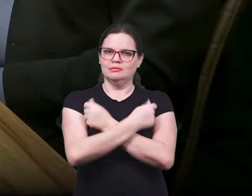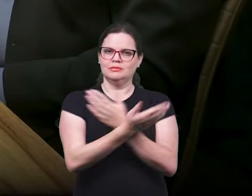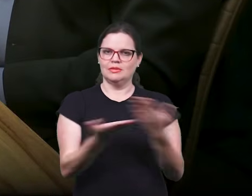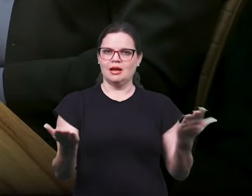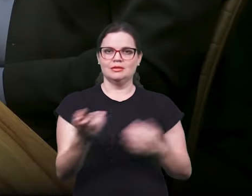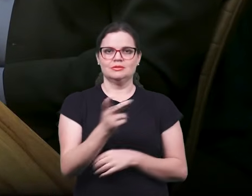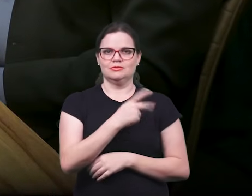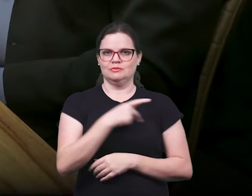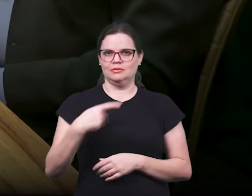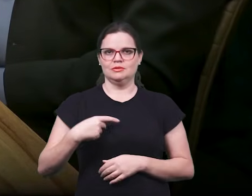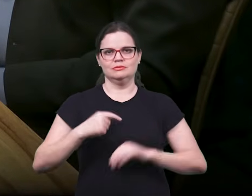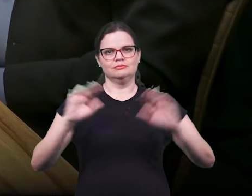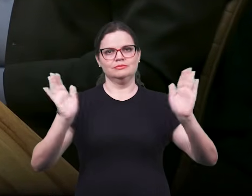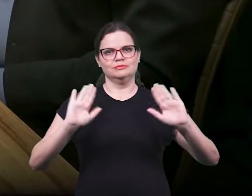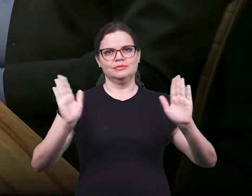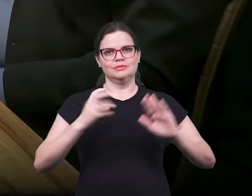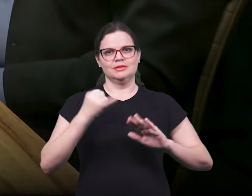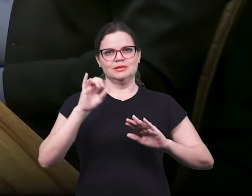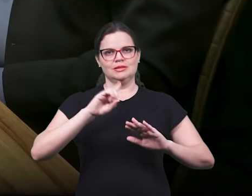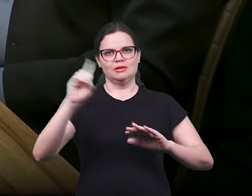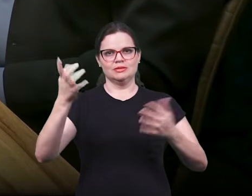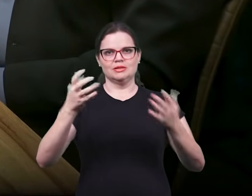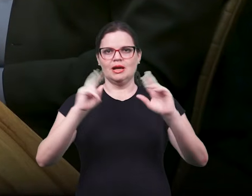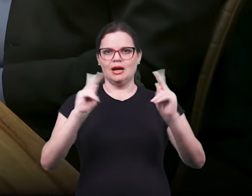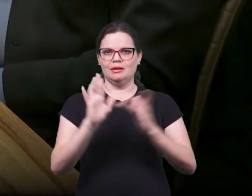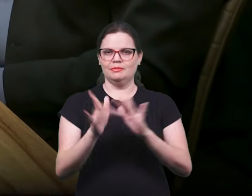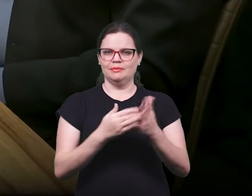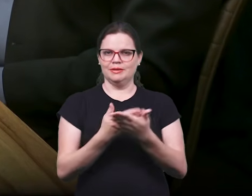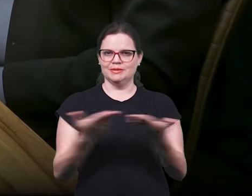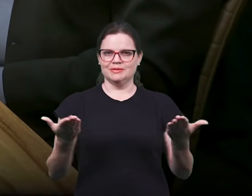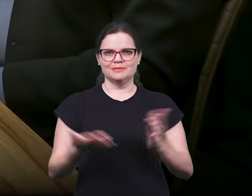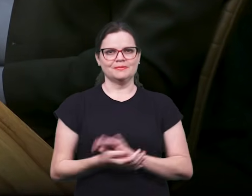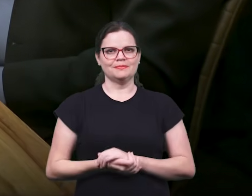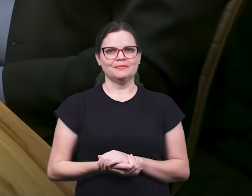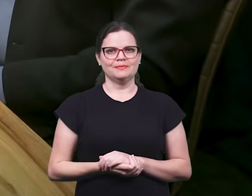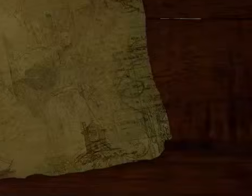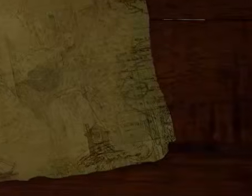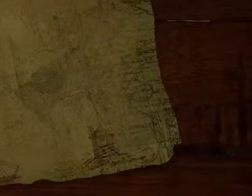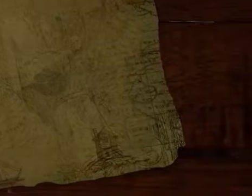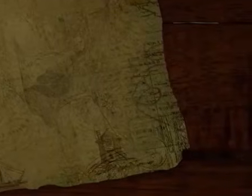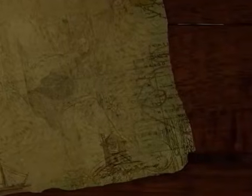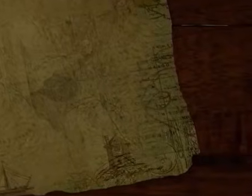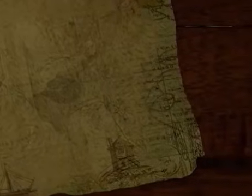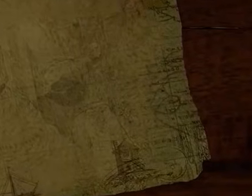aqui um abraço fraternal aos pastores e até a próxima, se Deus quiser. Pai do Senhor a todos. Senhor.